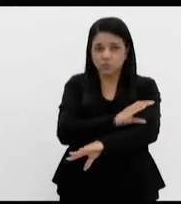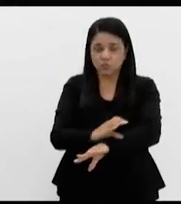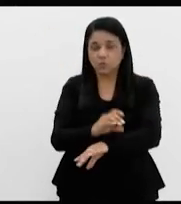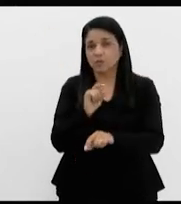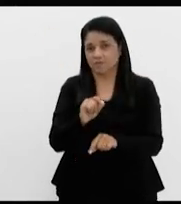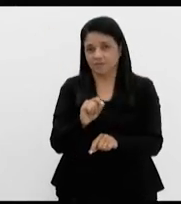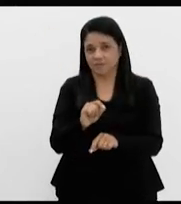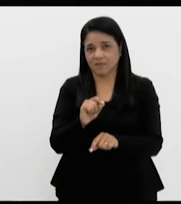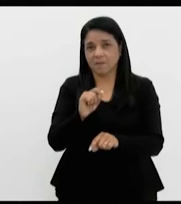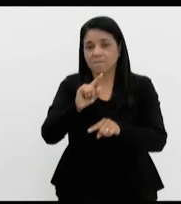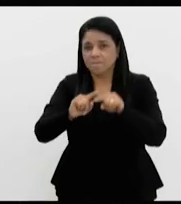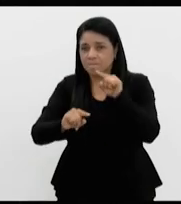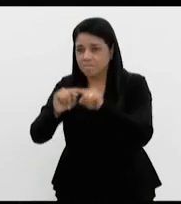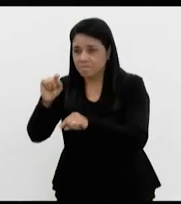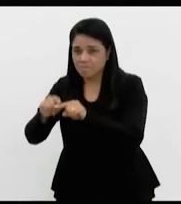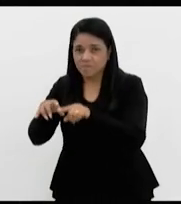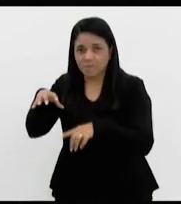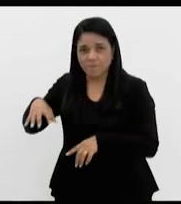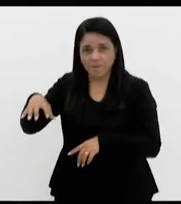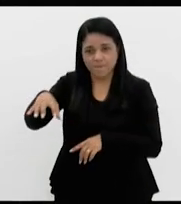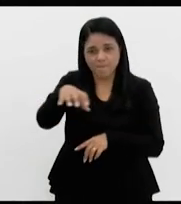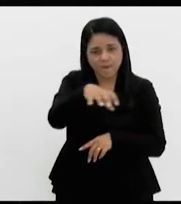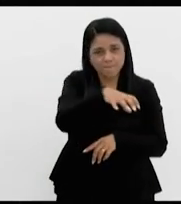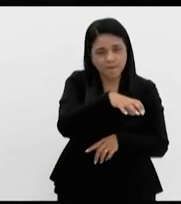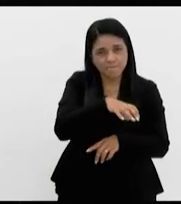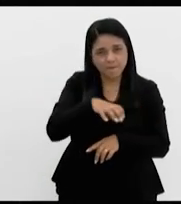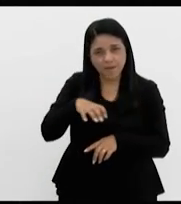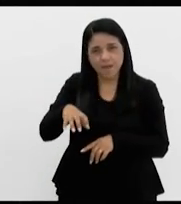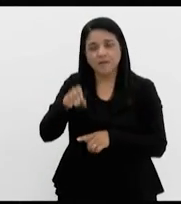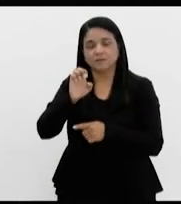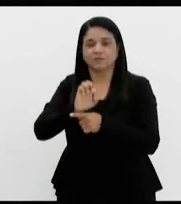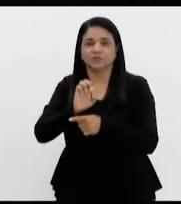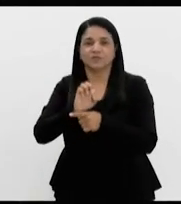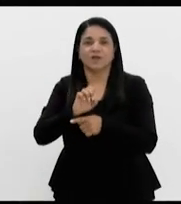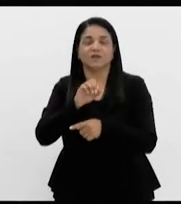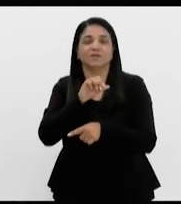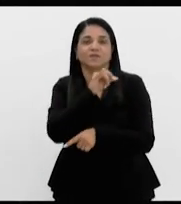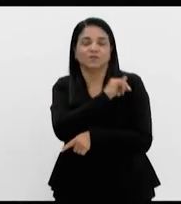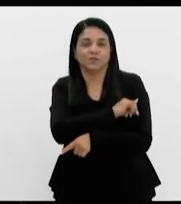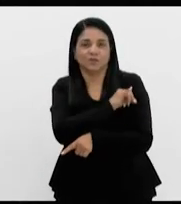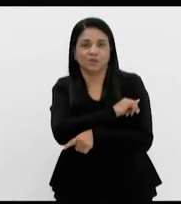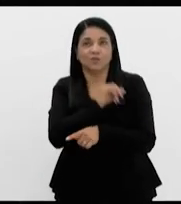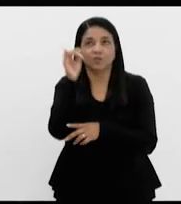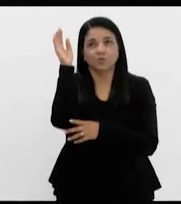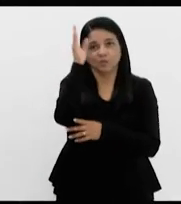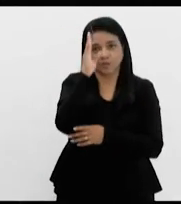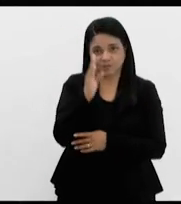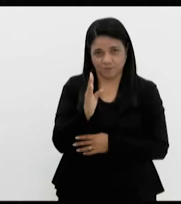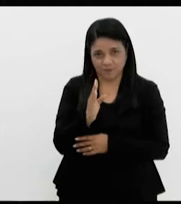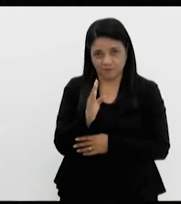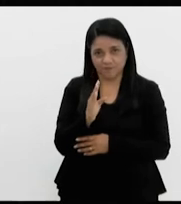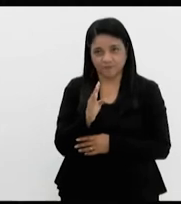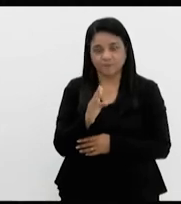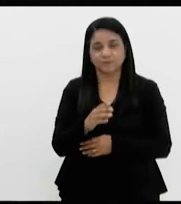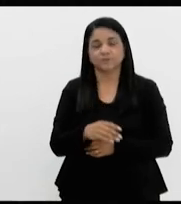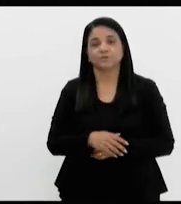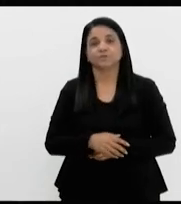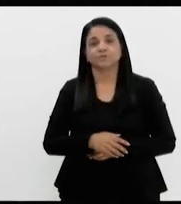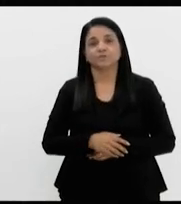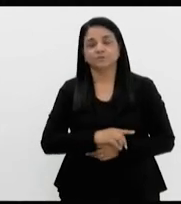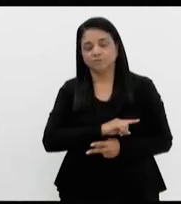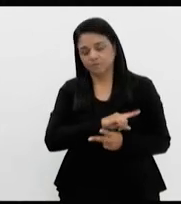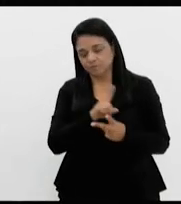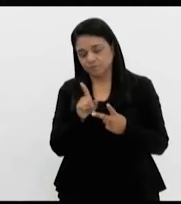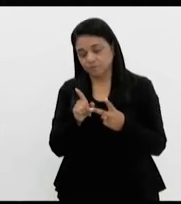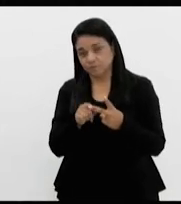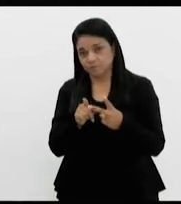ter equipamentos no território periférico do estado do Rio de Janeiro e do Brasil inteiro. Um outro